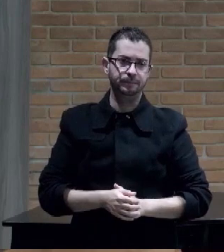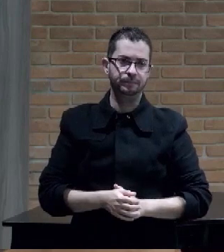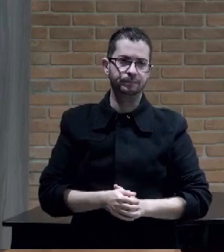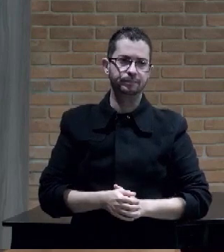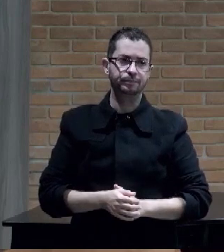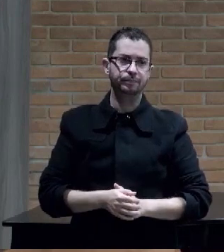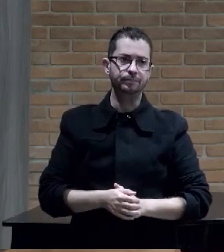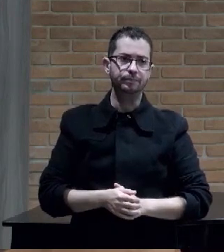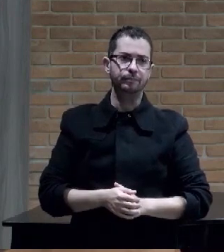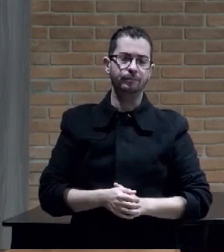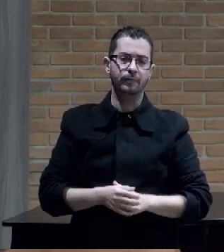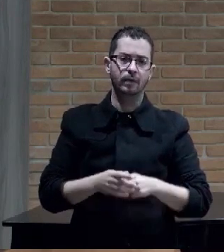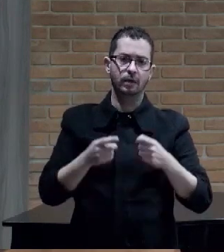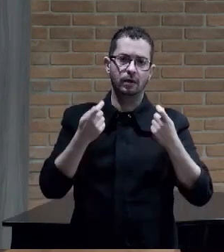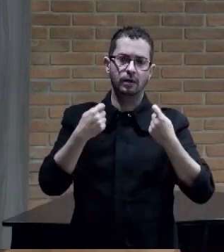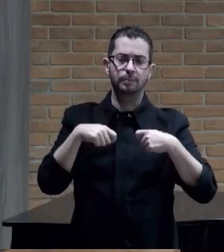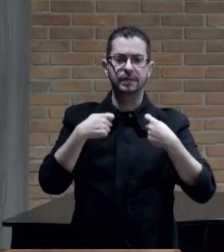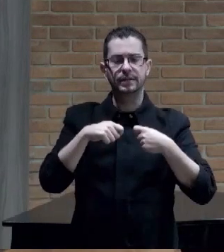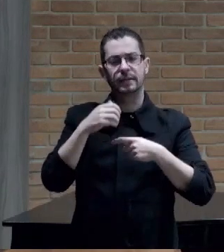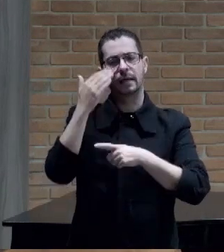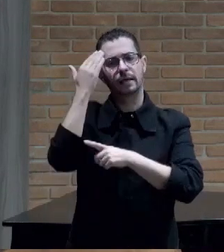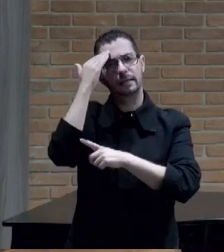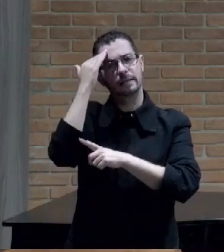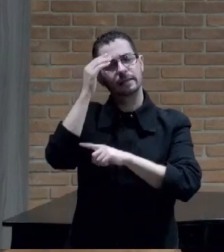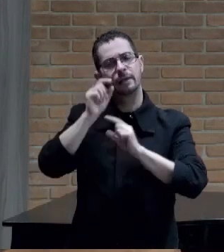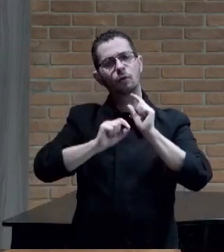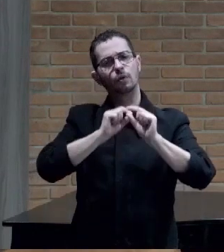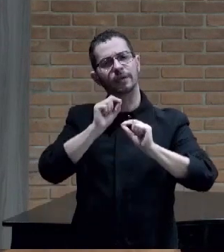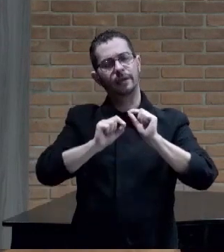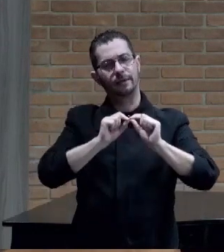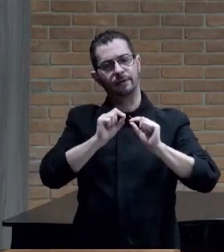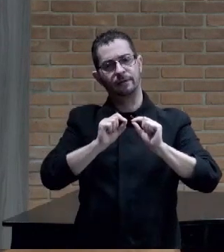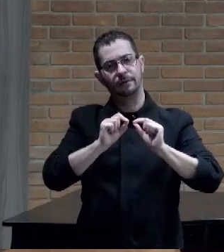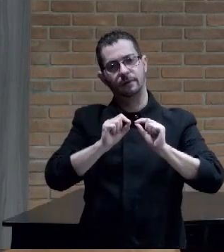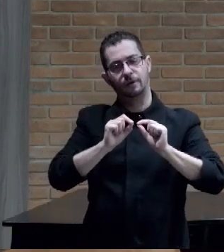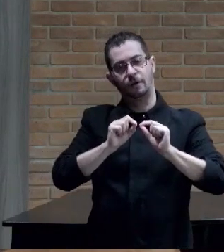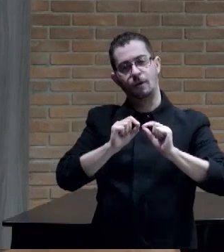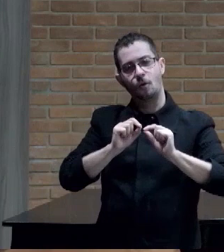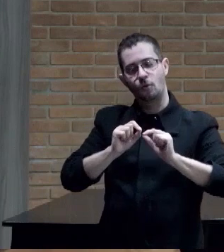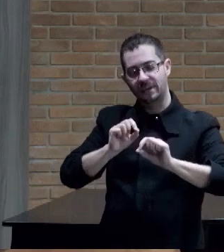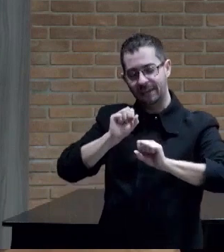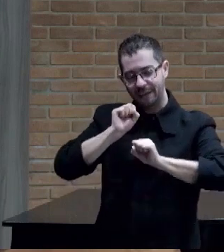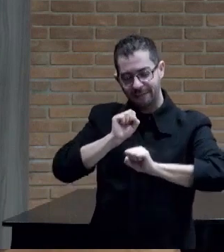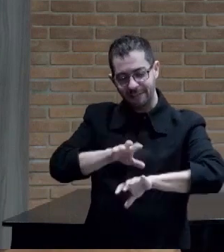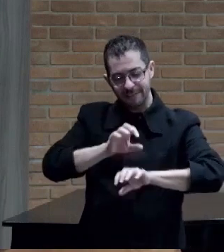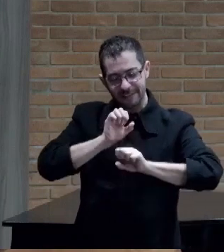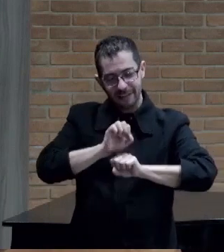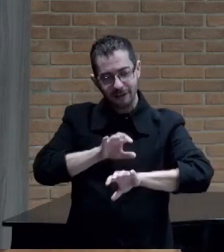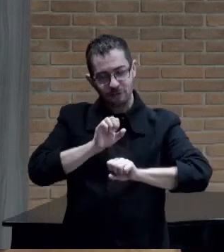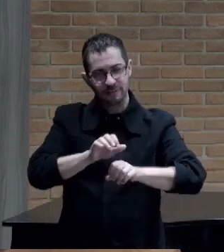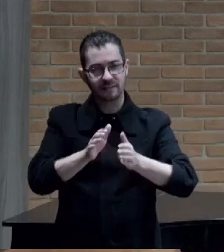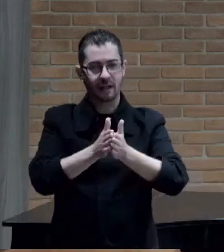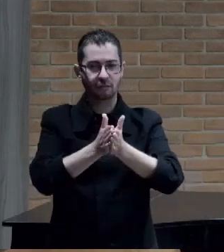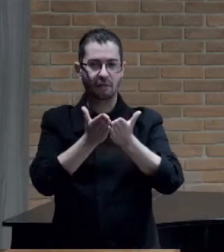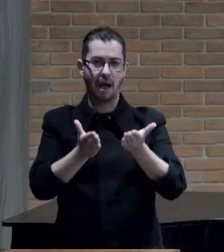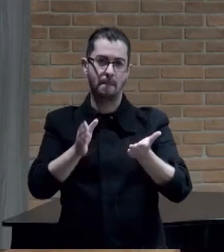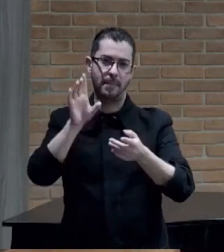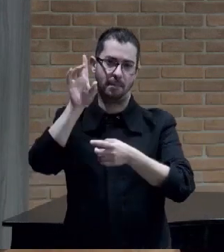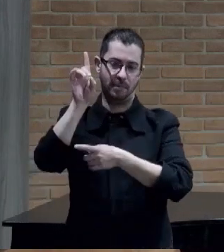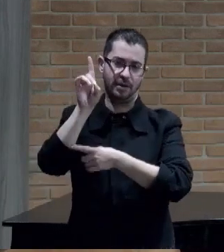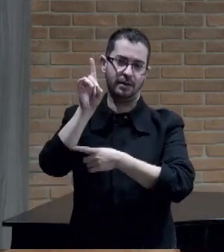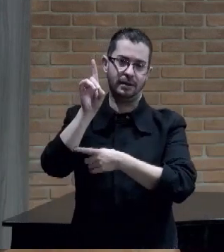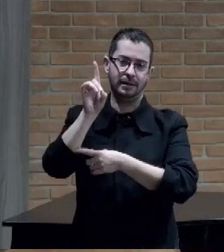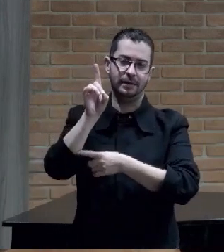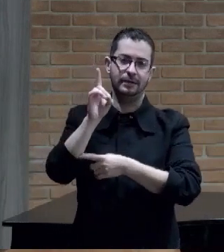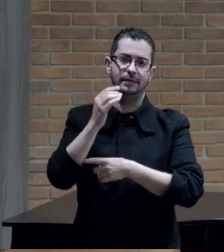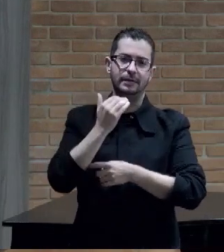nós temos que entender assim: nada é mais claramente ensinado nas Escrituras do que o fato de que ninguém em